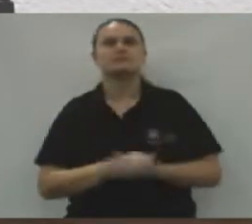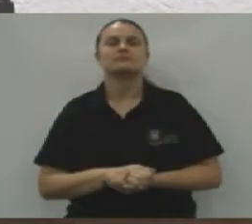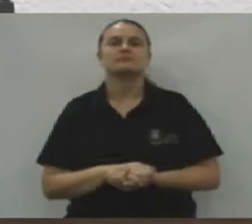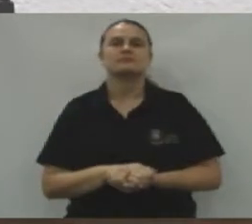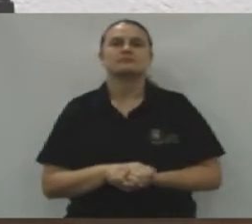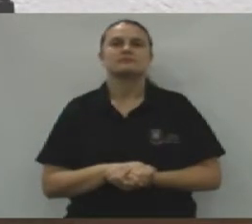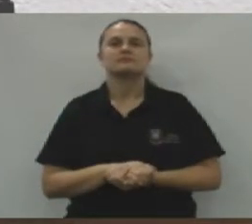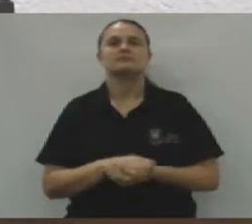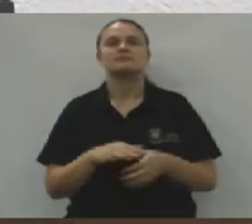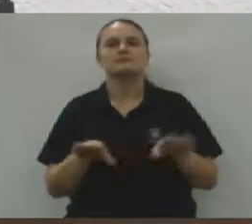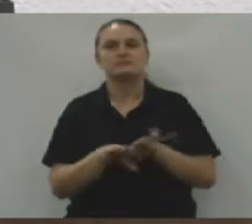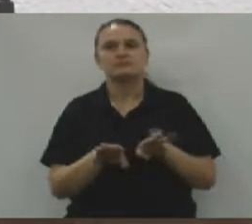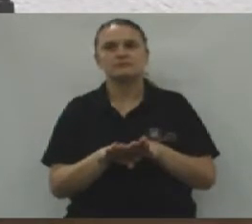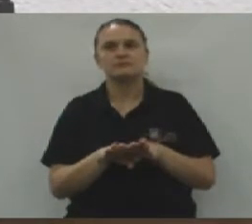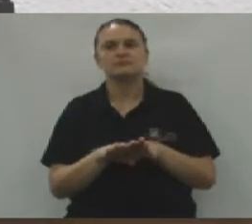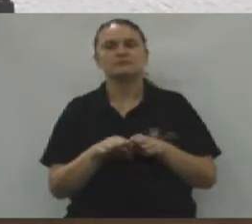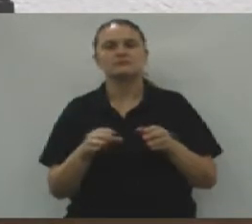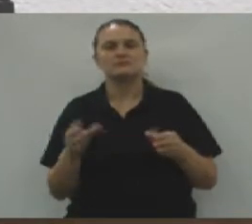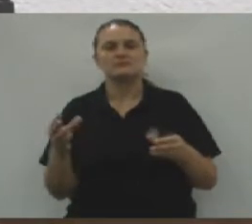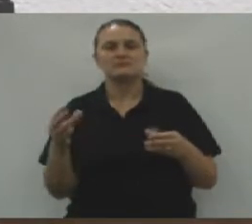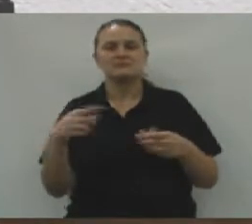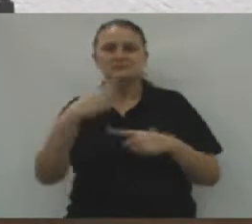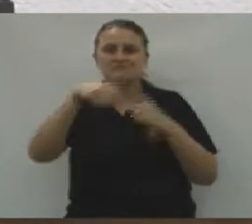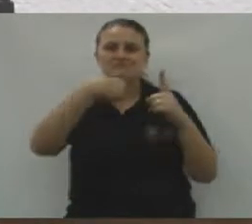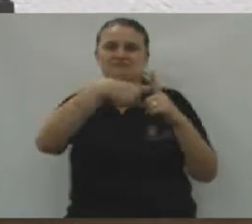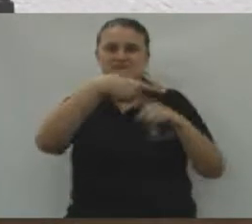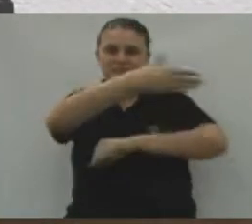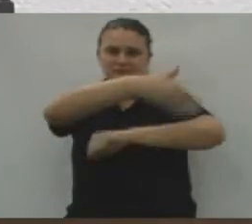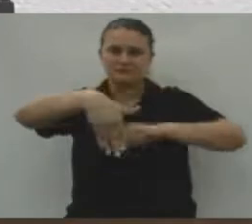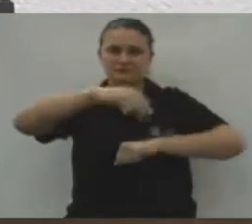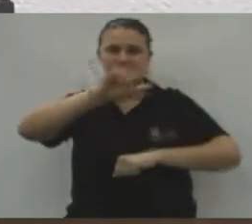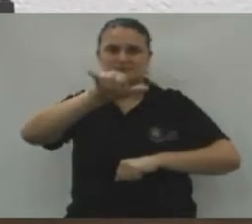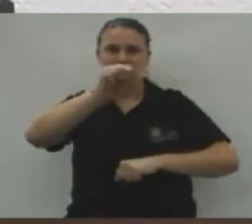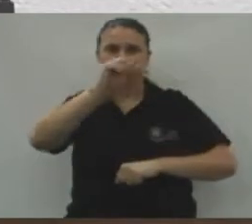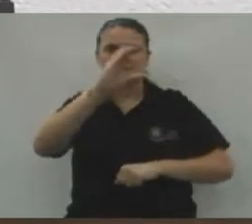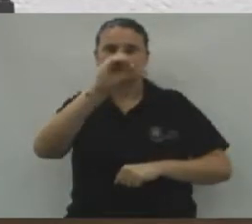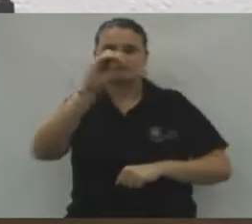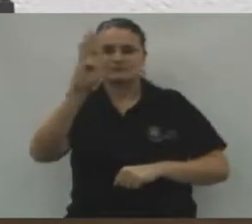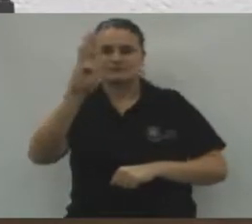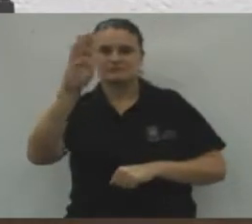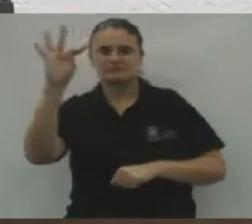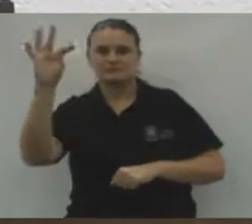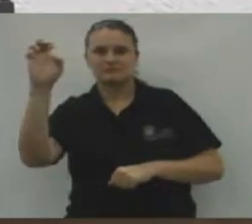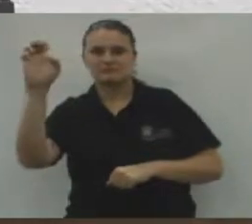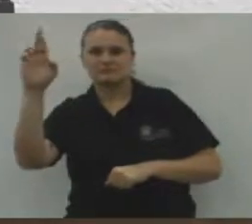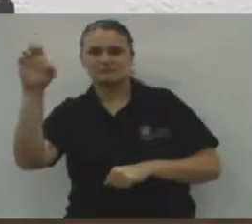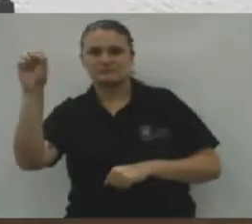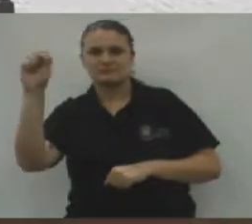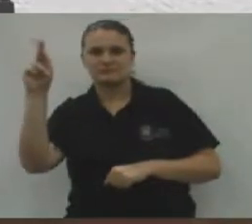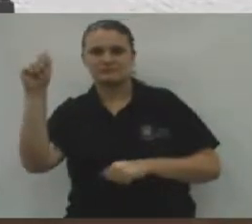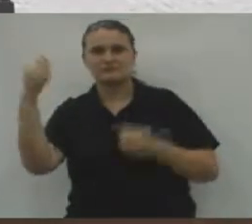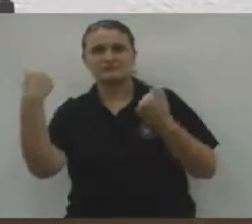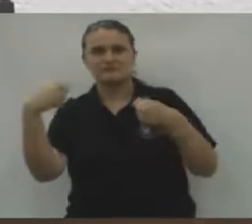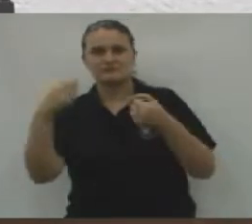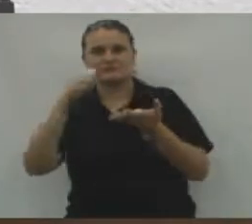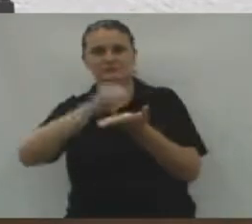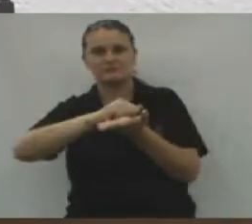ruas e a inclusão da rua Jacob Teresca no programa de asfaltamento. Fim